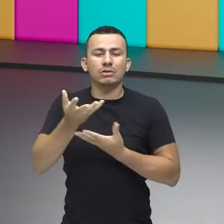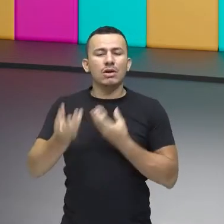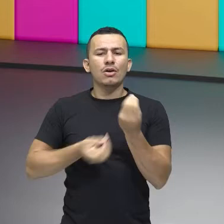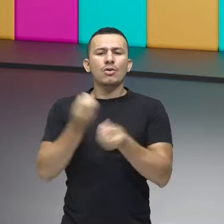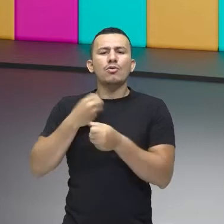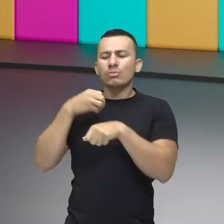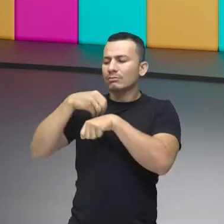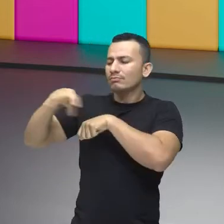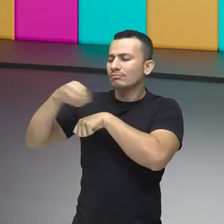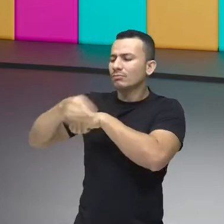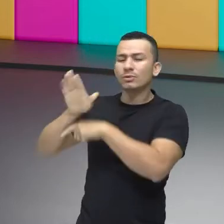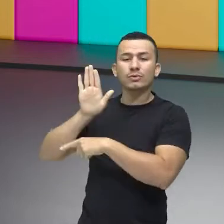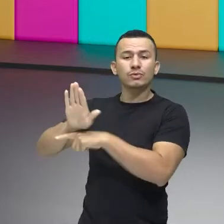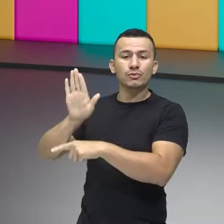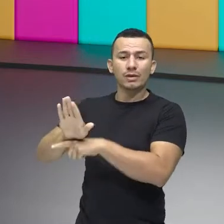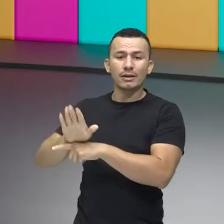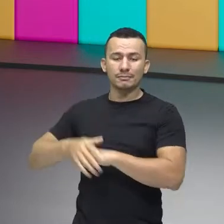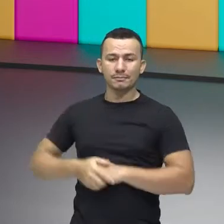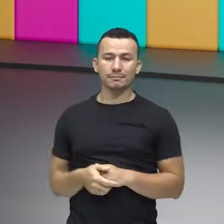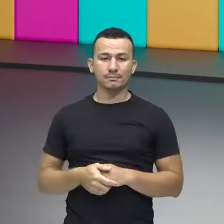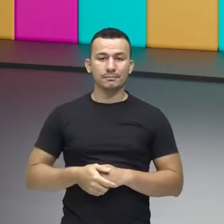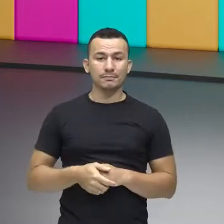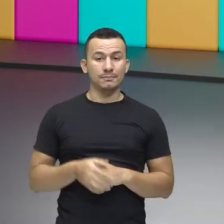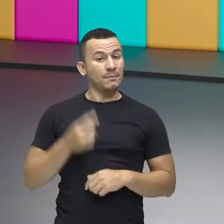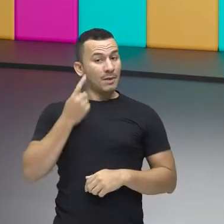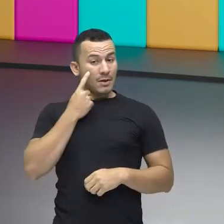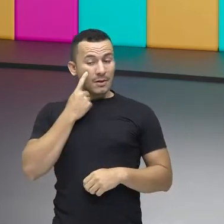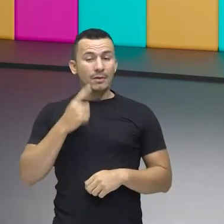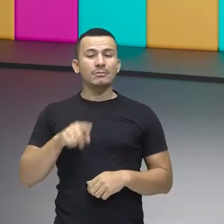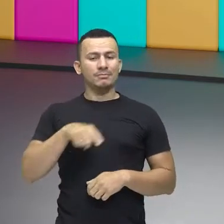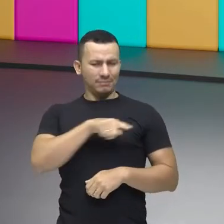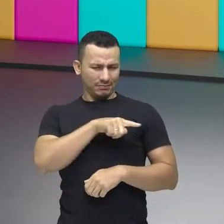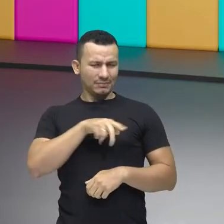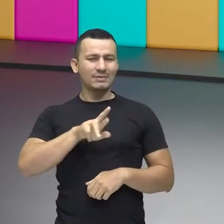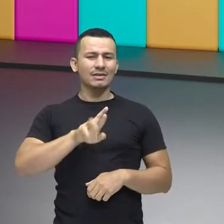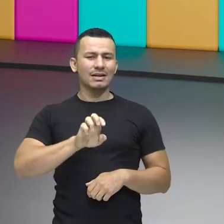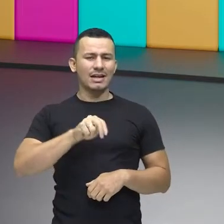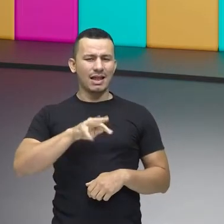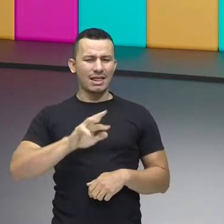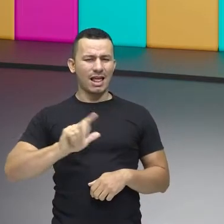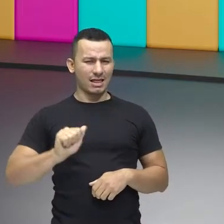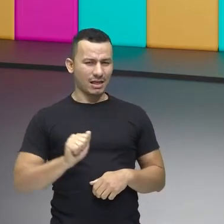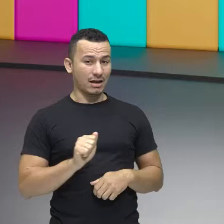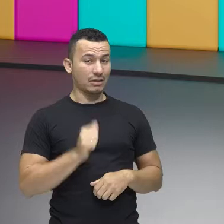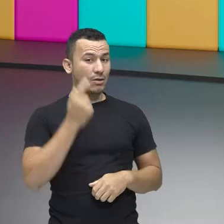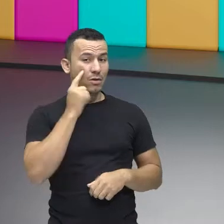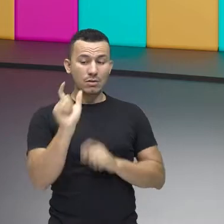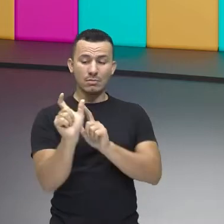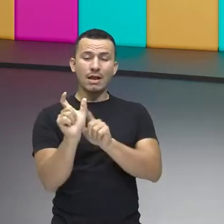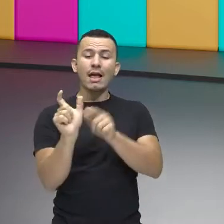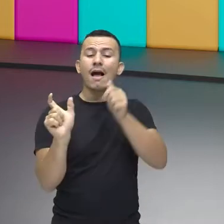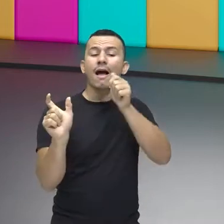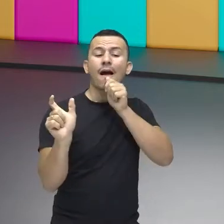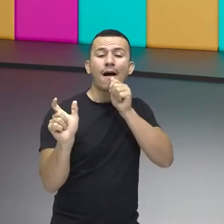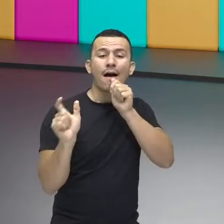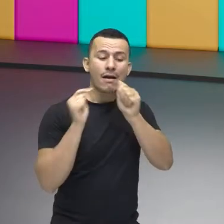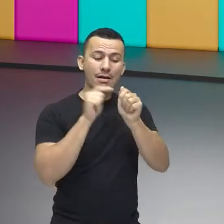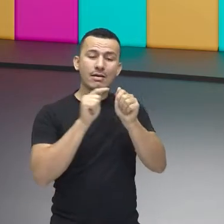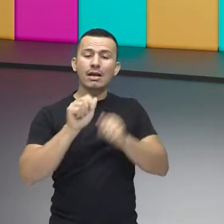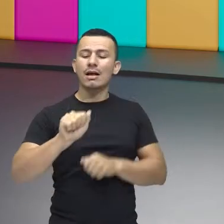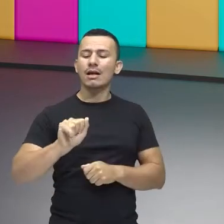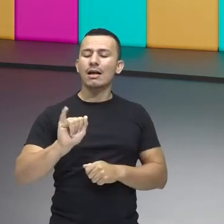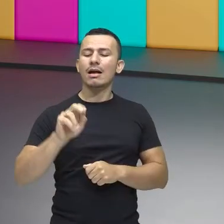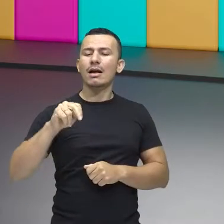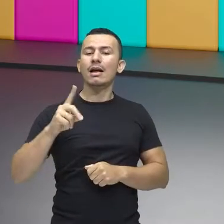pode passar aqui para a Ludmila, Afonso? E a Renata trouxe aí uma palavrinha-chave, né? Ainda não consigo expressar.